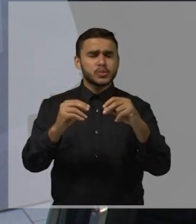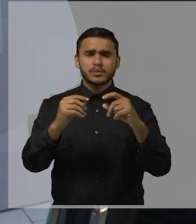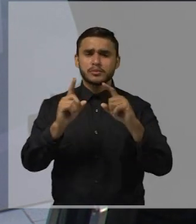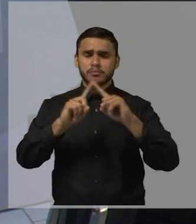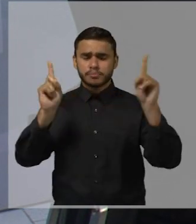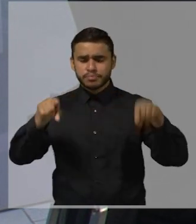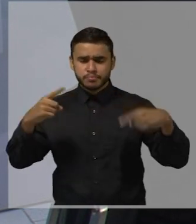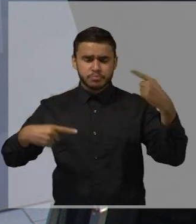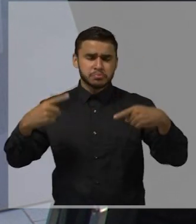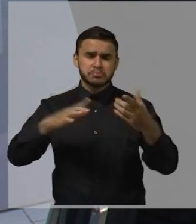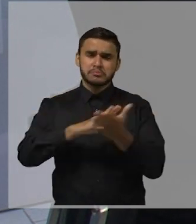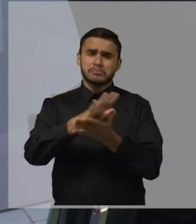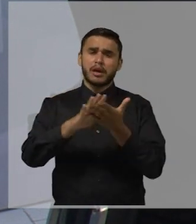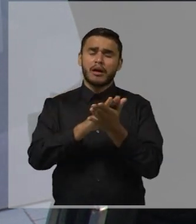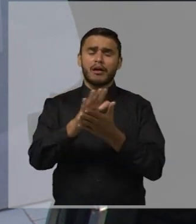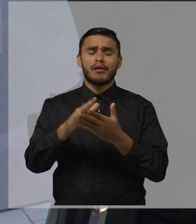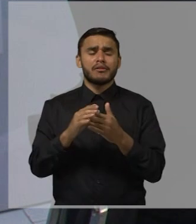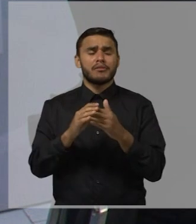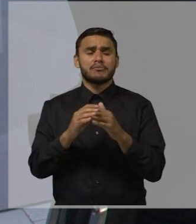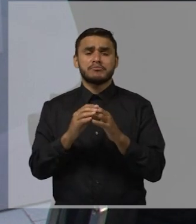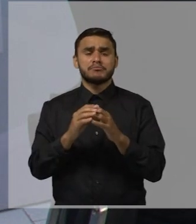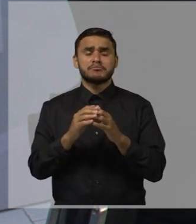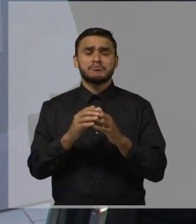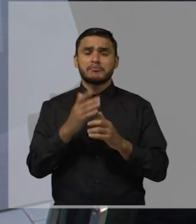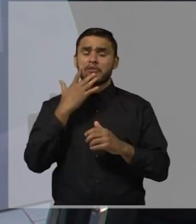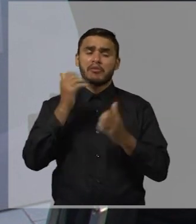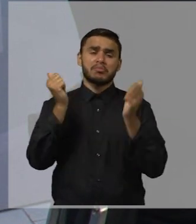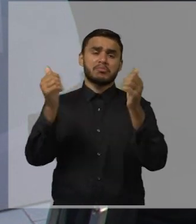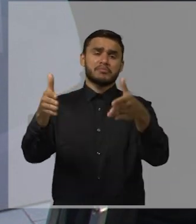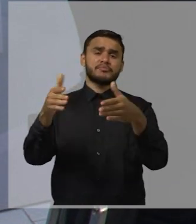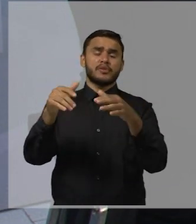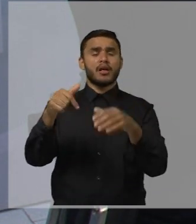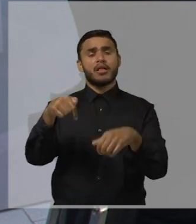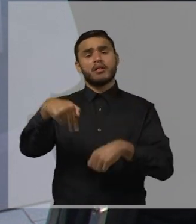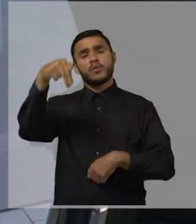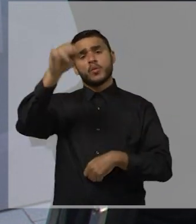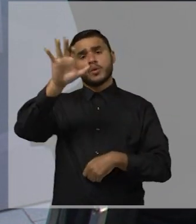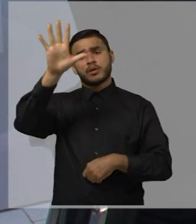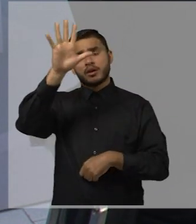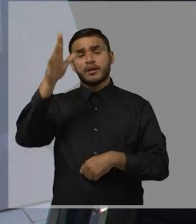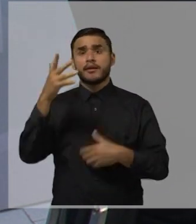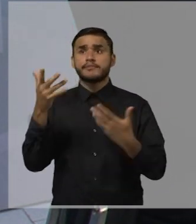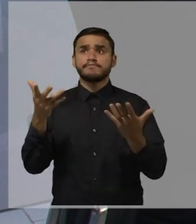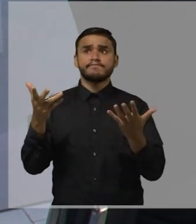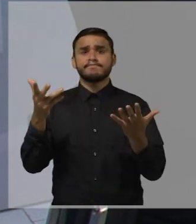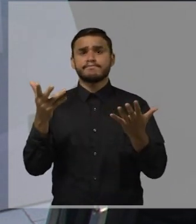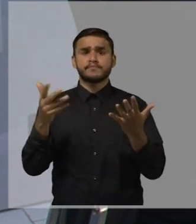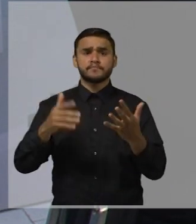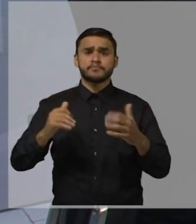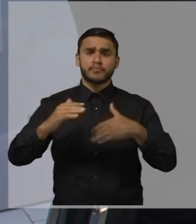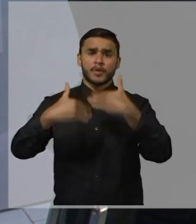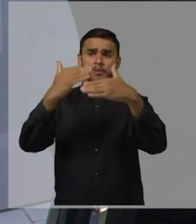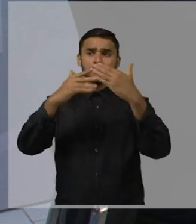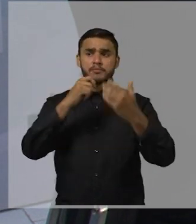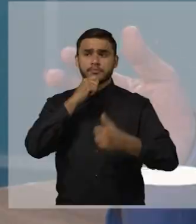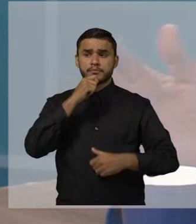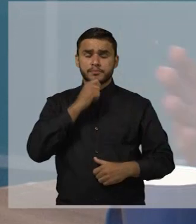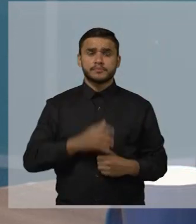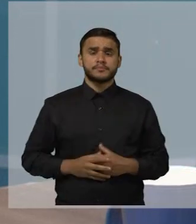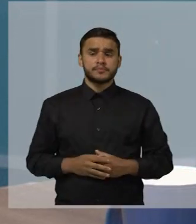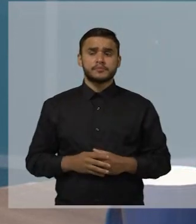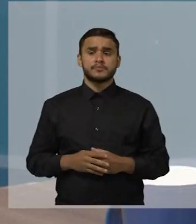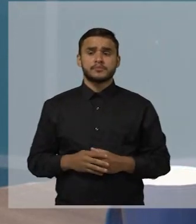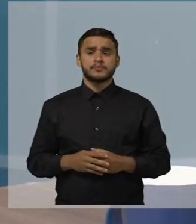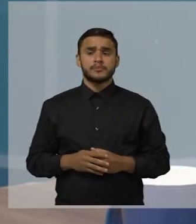e não políticas. Que é o seguinte, é um problema que é do ponto de vista do Dr. Roberto e do Dr. Djalma, e sabe muito mais do que eu,